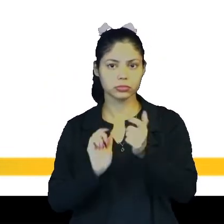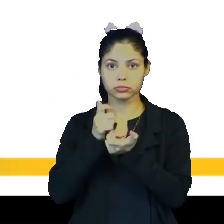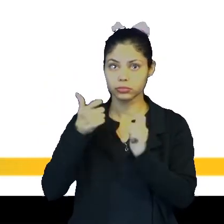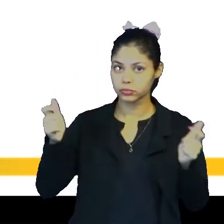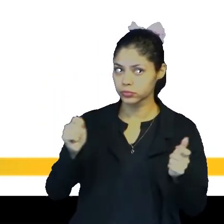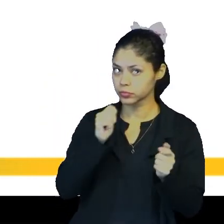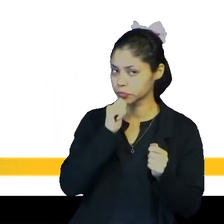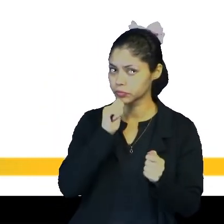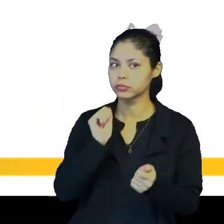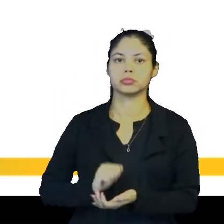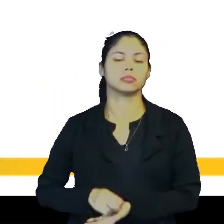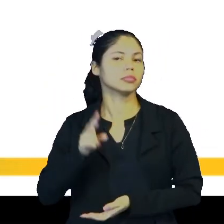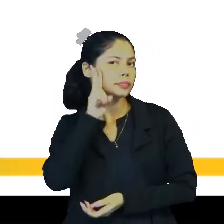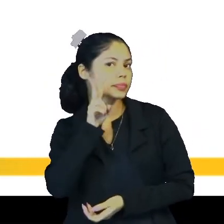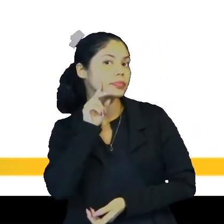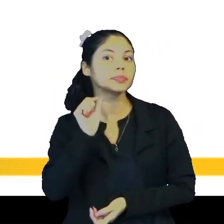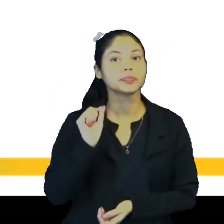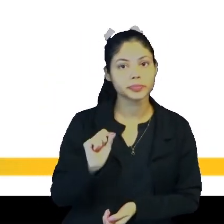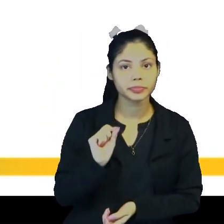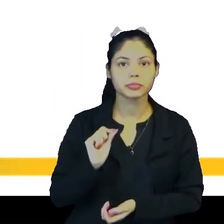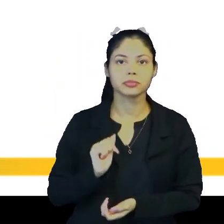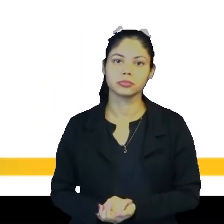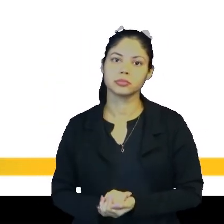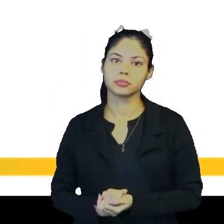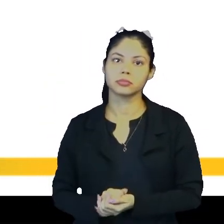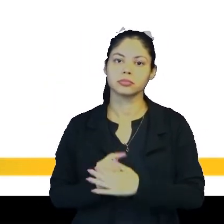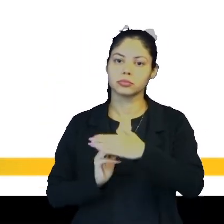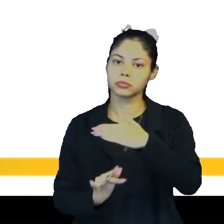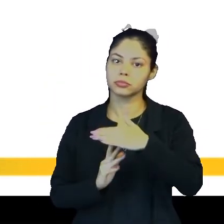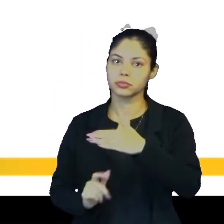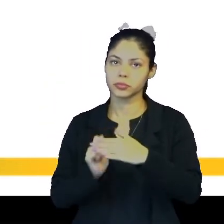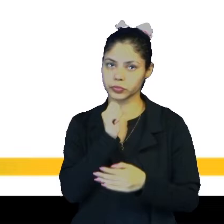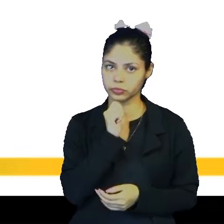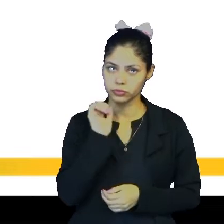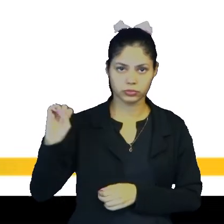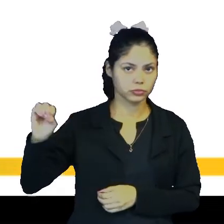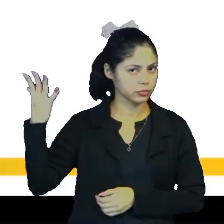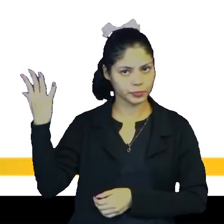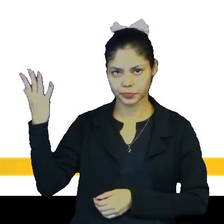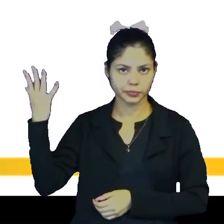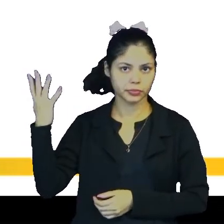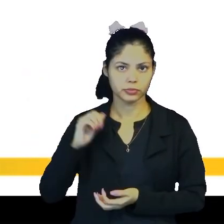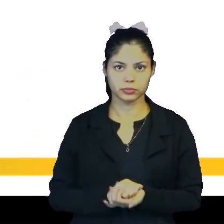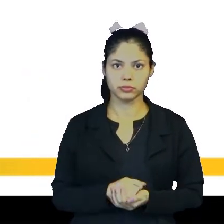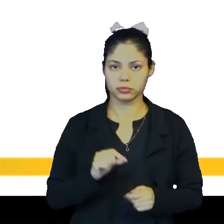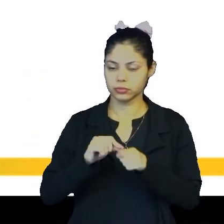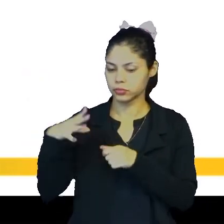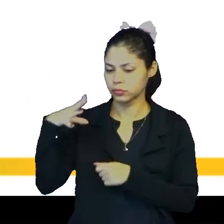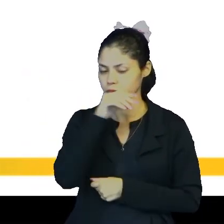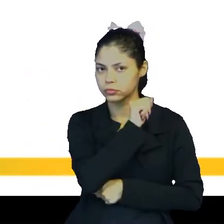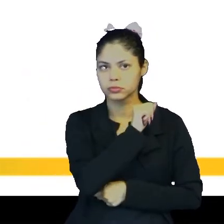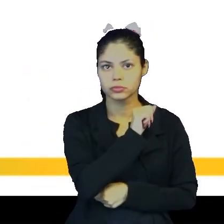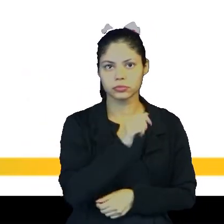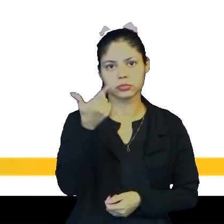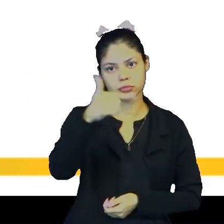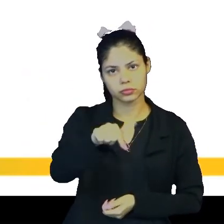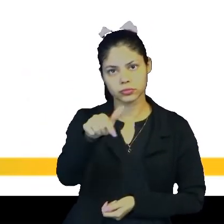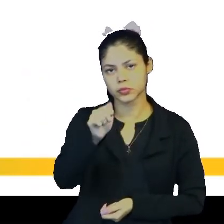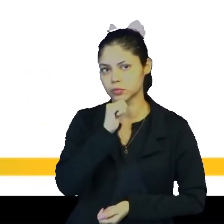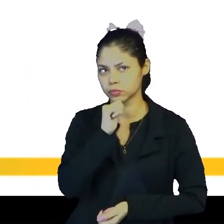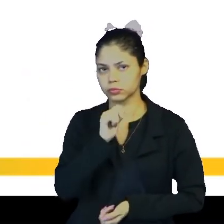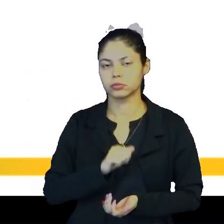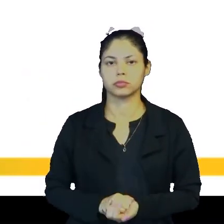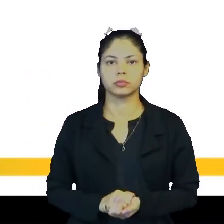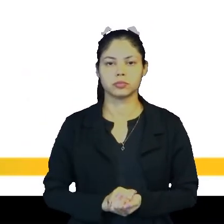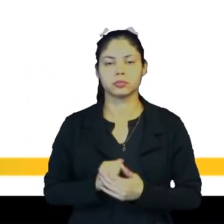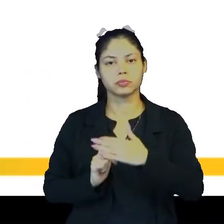longas caminhadas. Vale lembrar que esses deslocamentos eles não ocorrem de forma rápida e repentina.